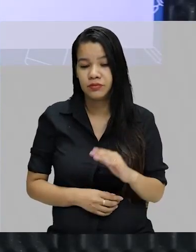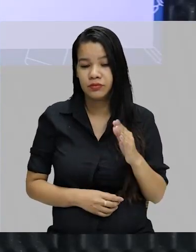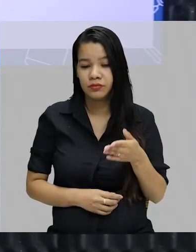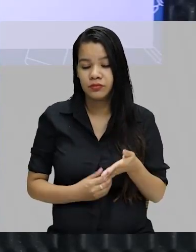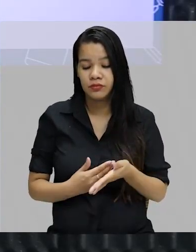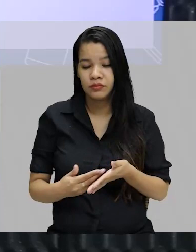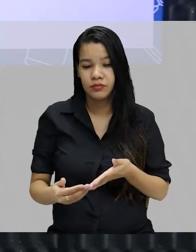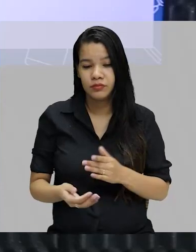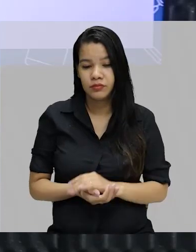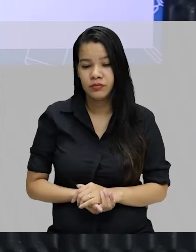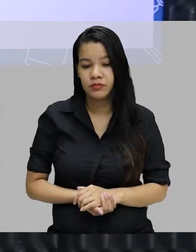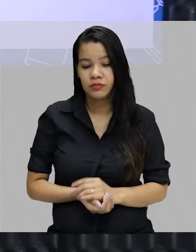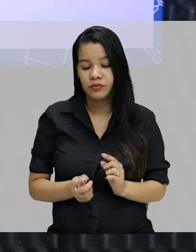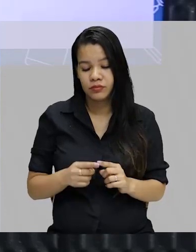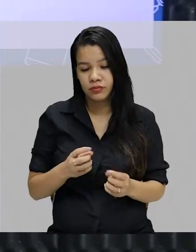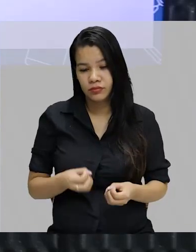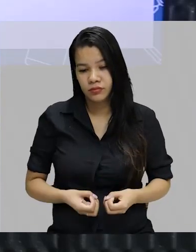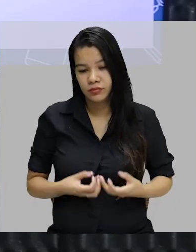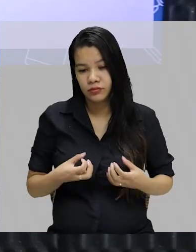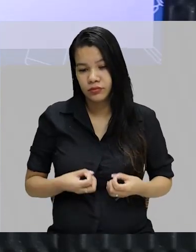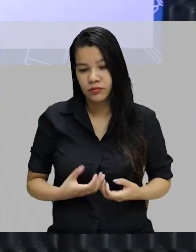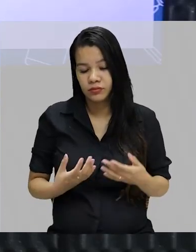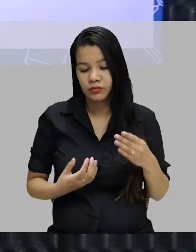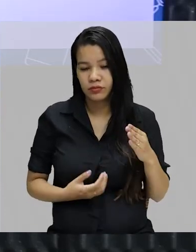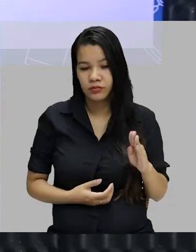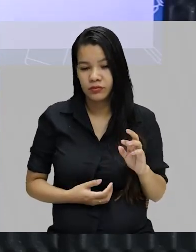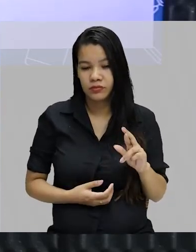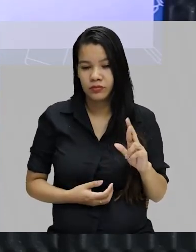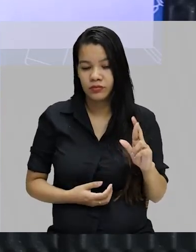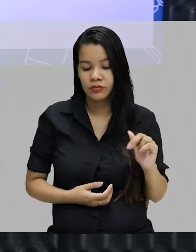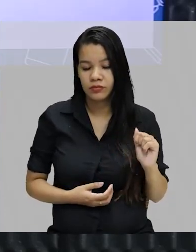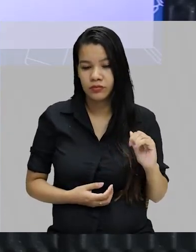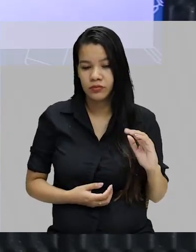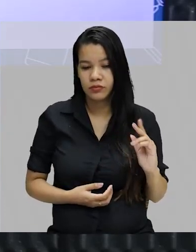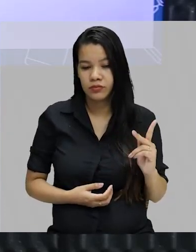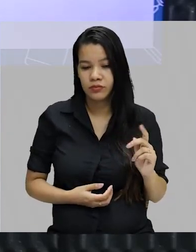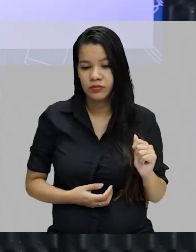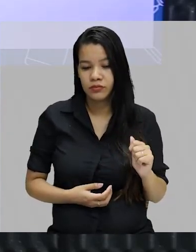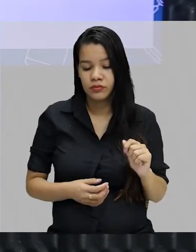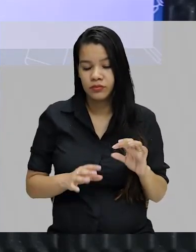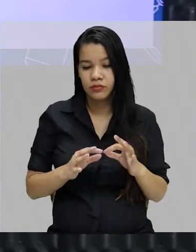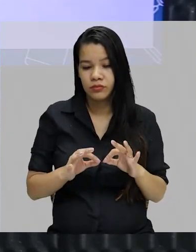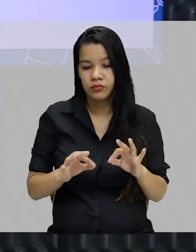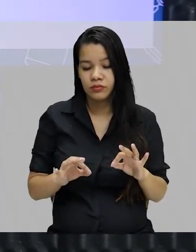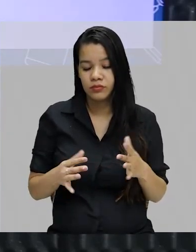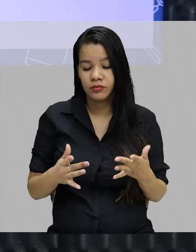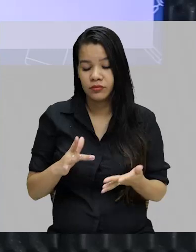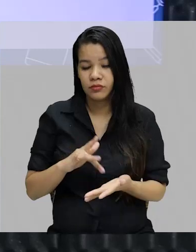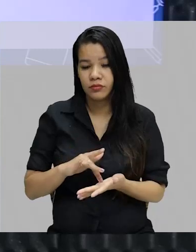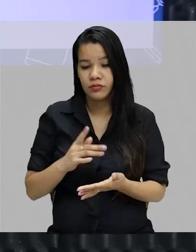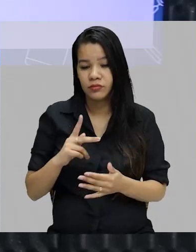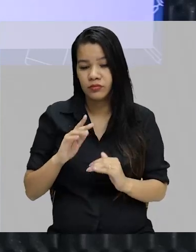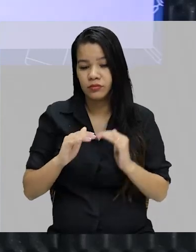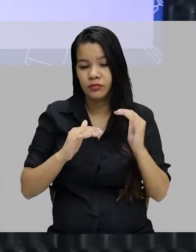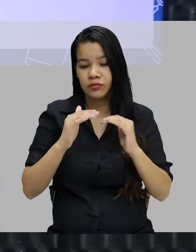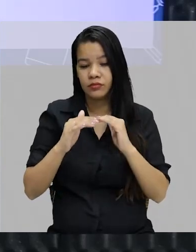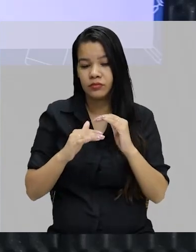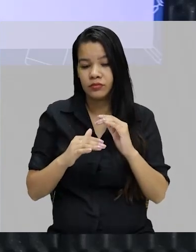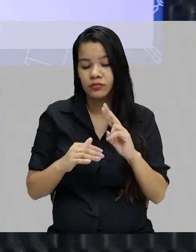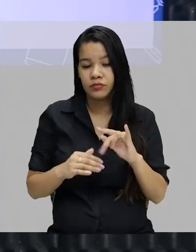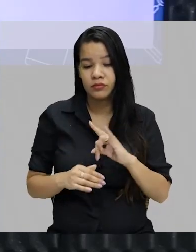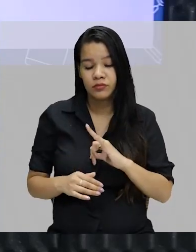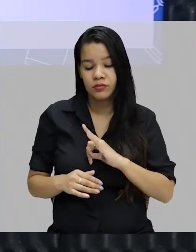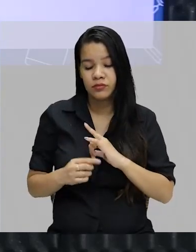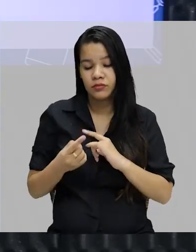o início da produção da borracha, da borracha sintética. Na verdade, esse processo ainda vou ter uma